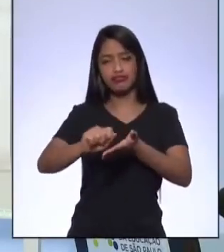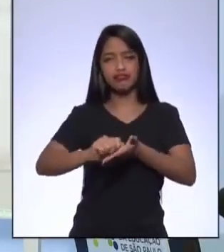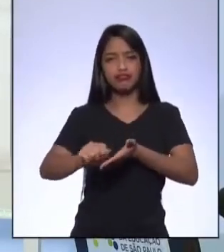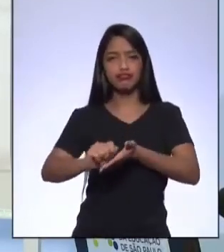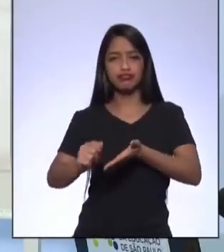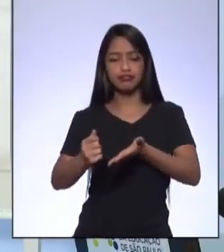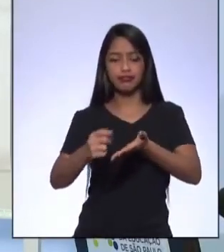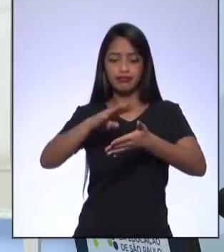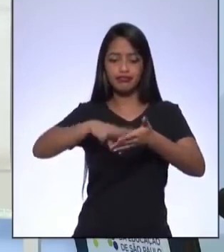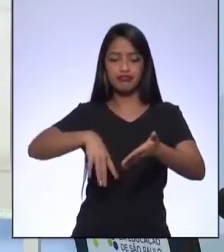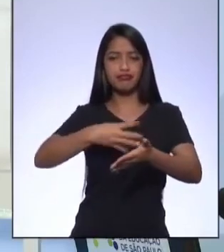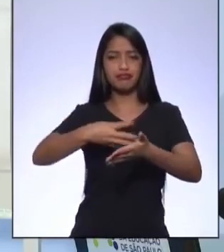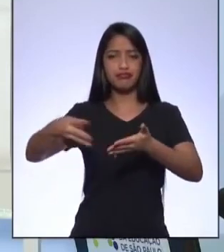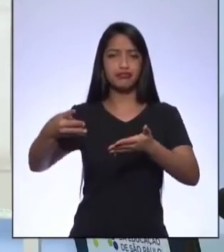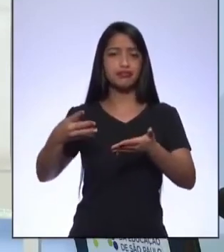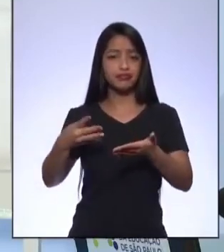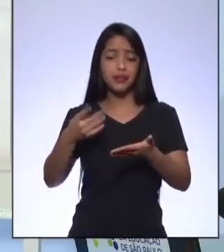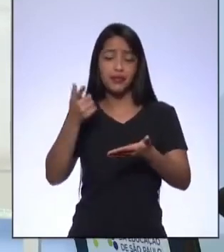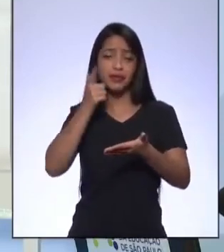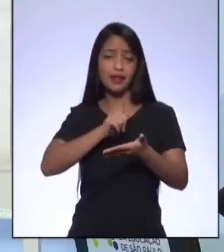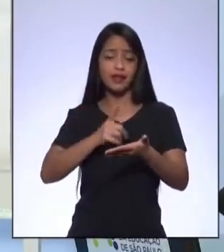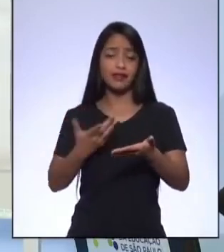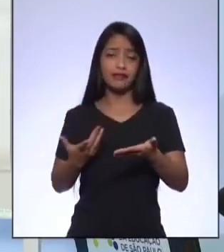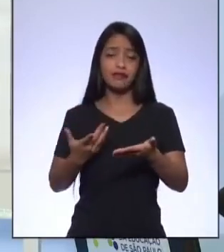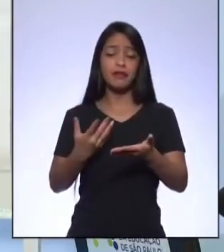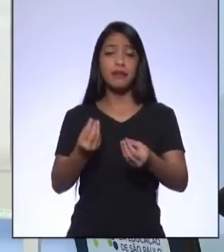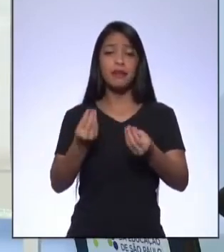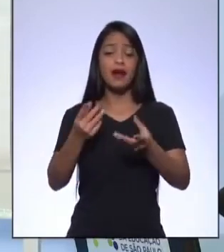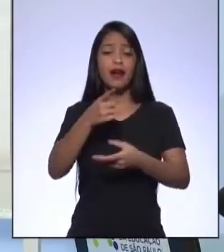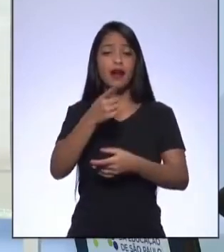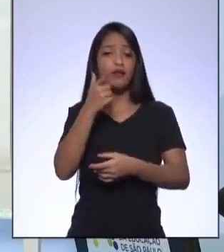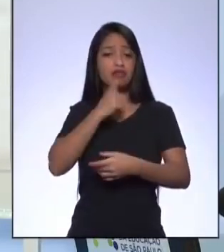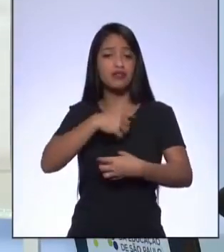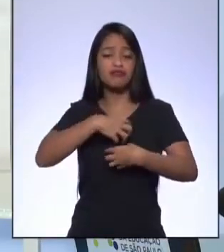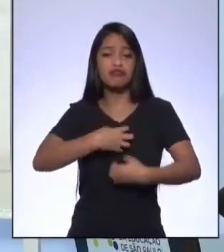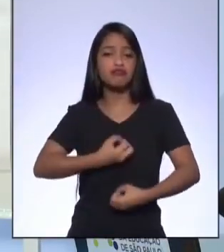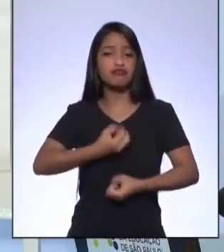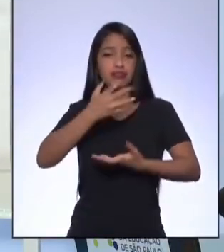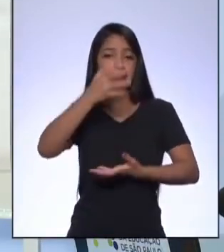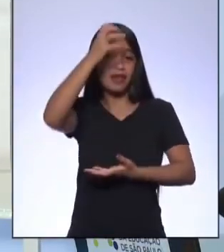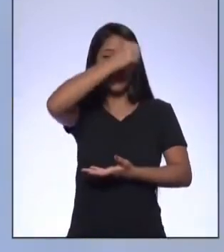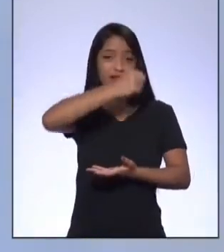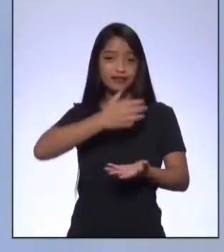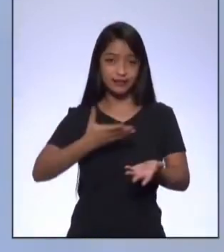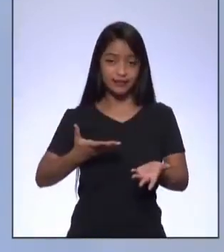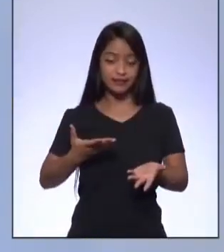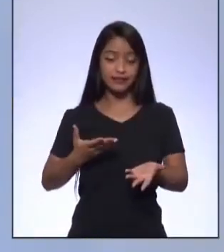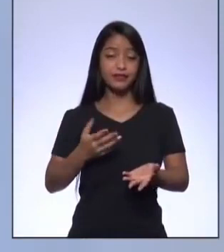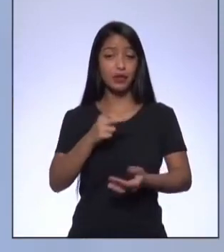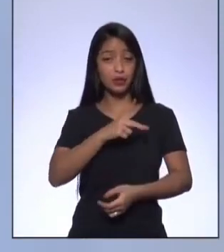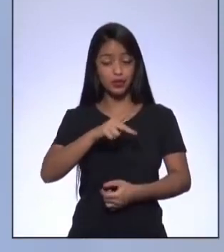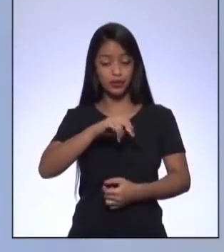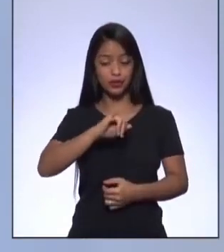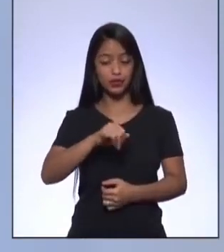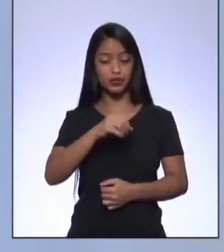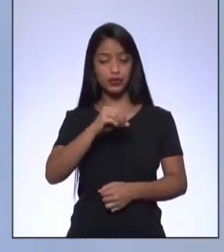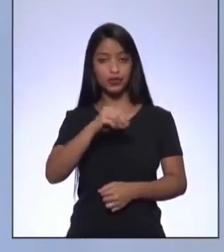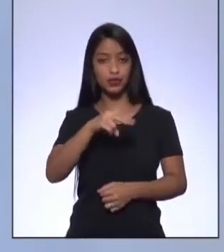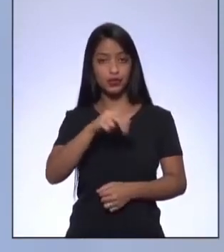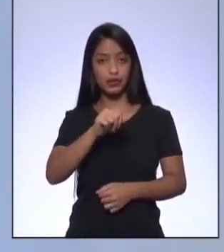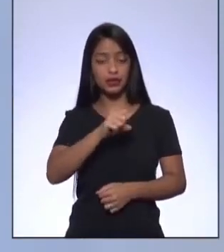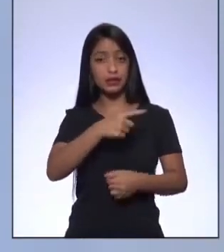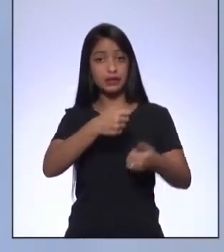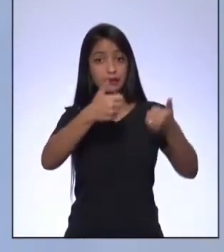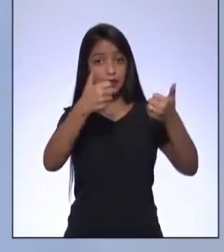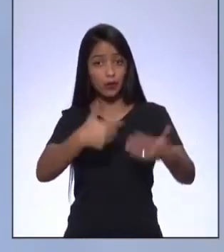plano cartesiano, né? Porque você instintivamente acaba desenvolvendo e trabalhando esse conceito. Isso que o professor Jonas falou é extremamente importante,